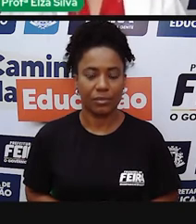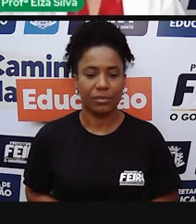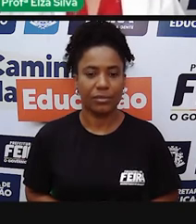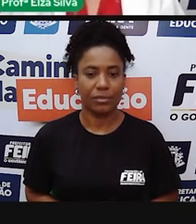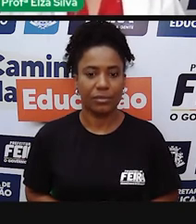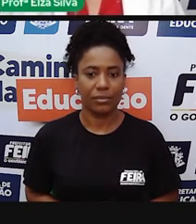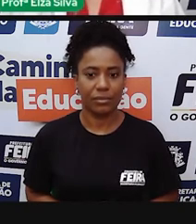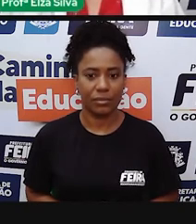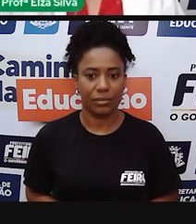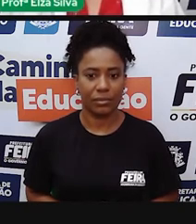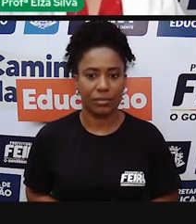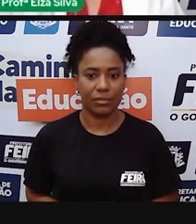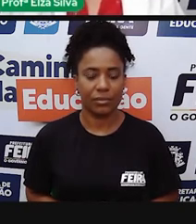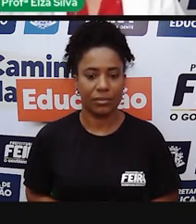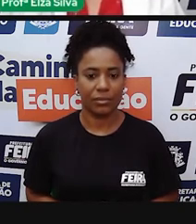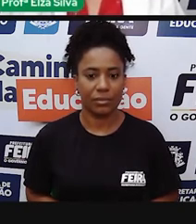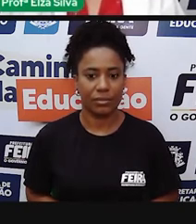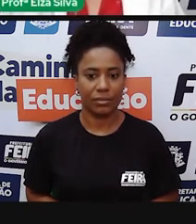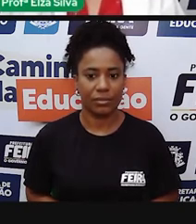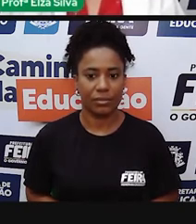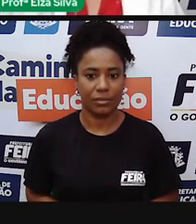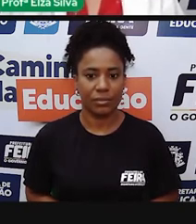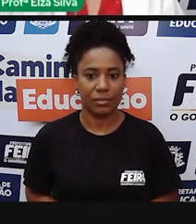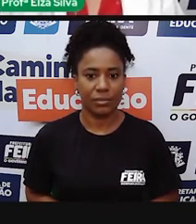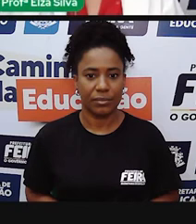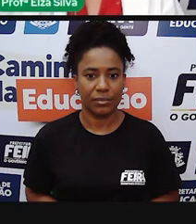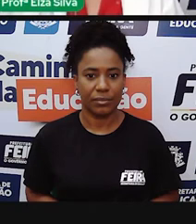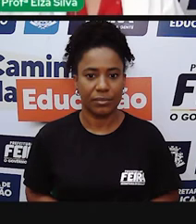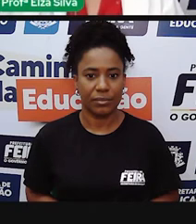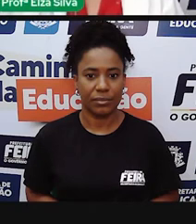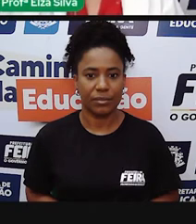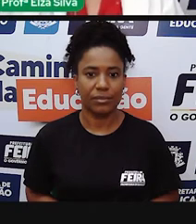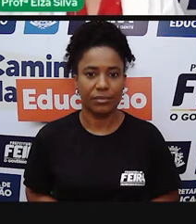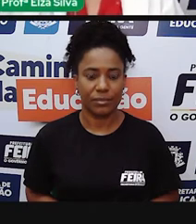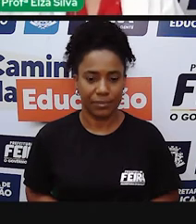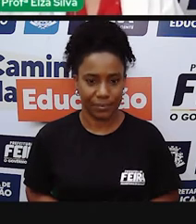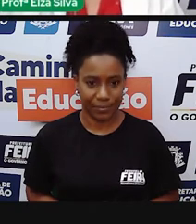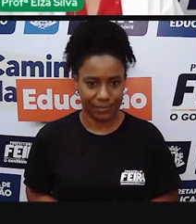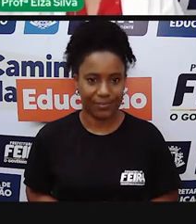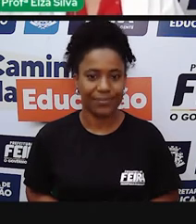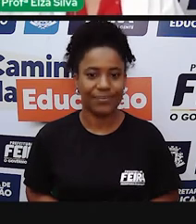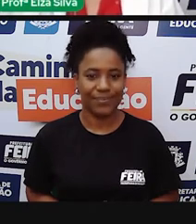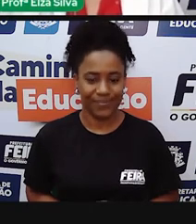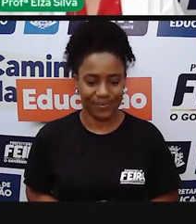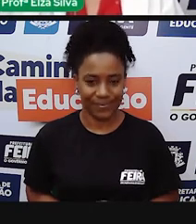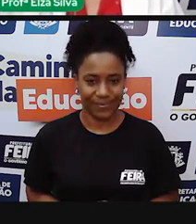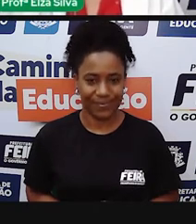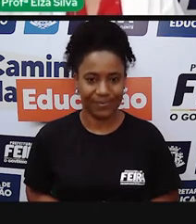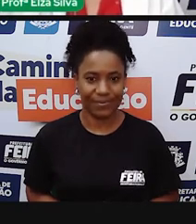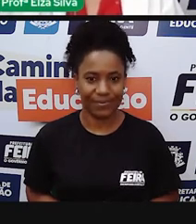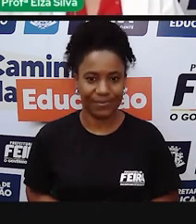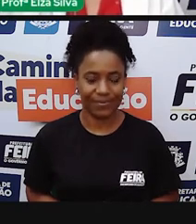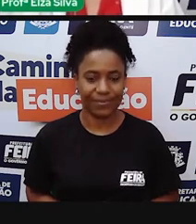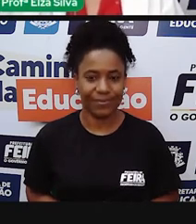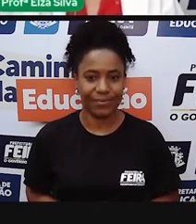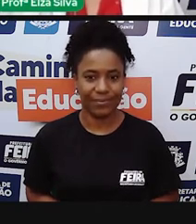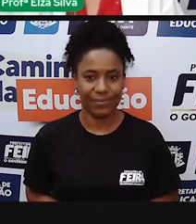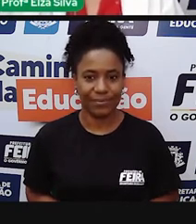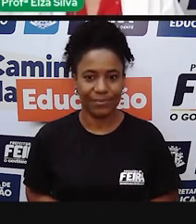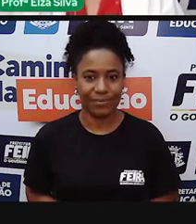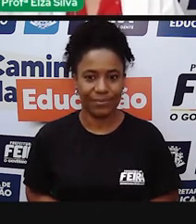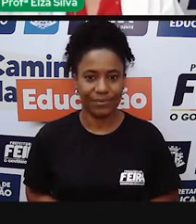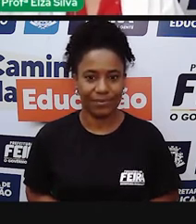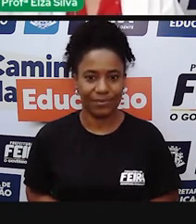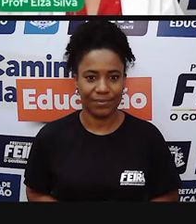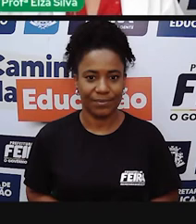beach volleyball, to play basketball too. So, again. To do judo, to do marathon swimming,